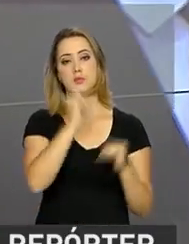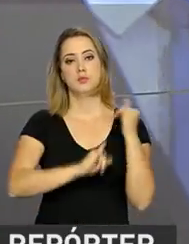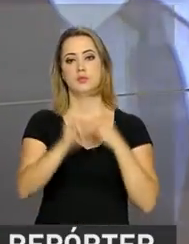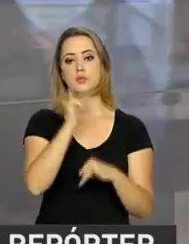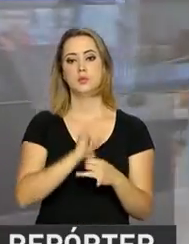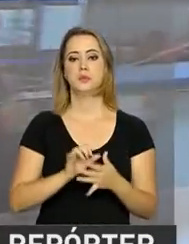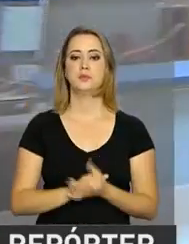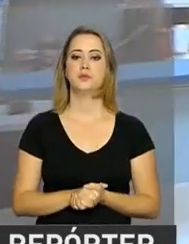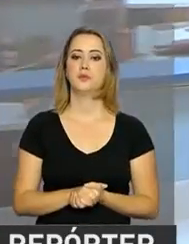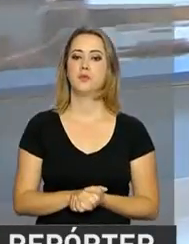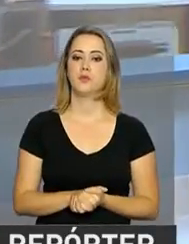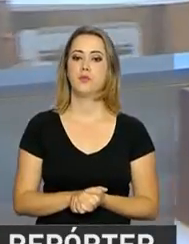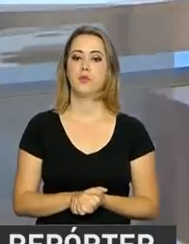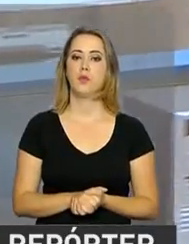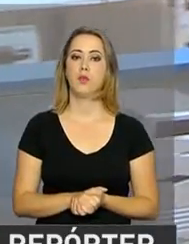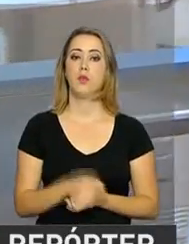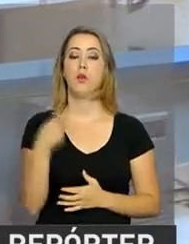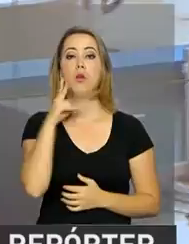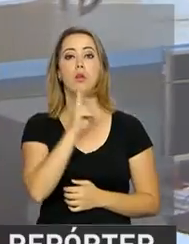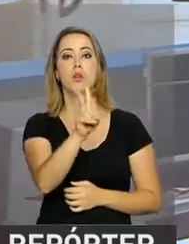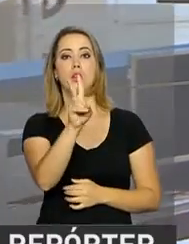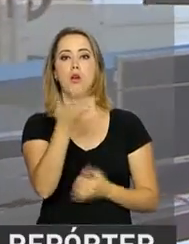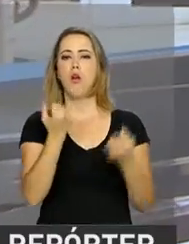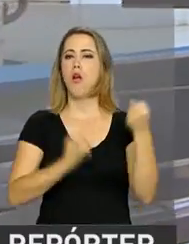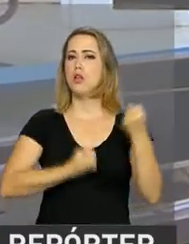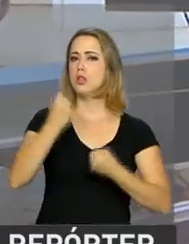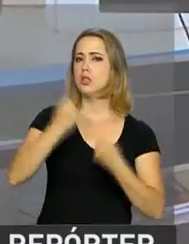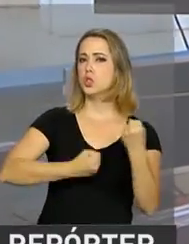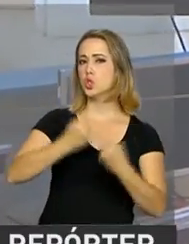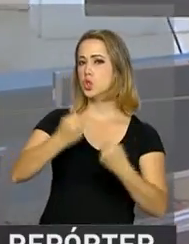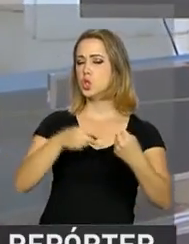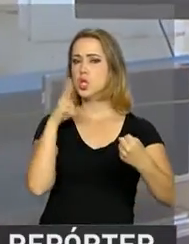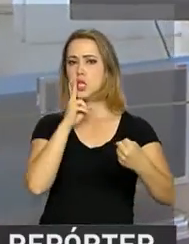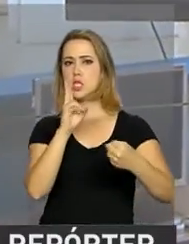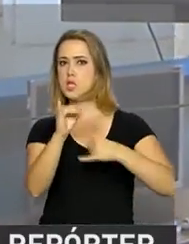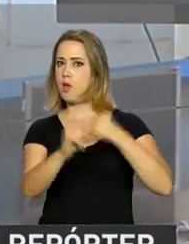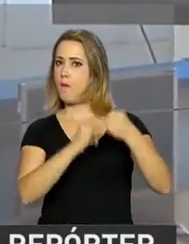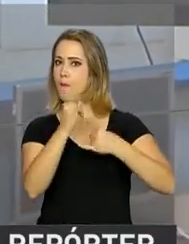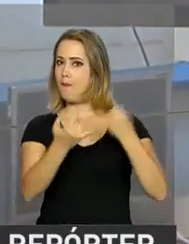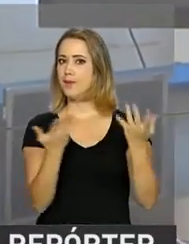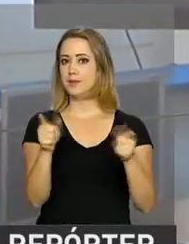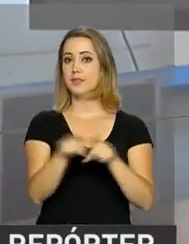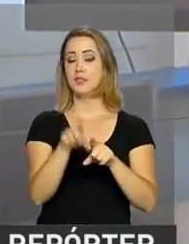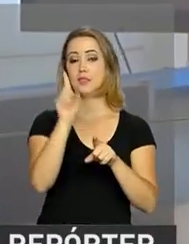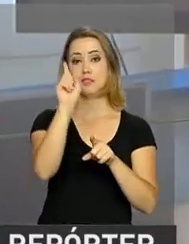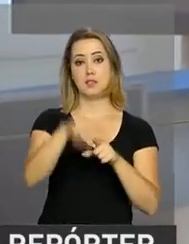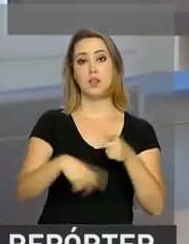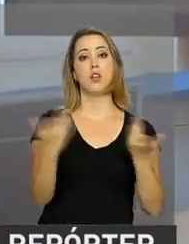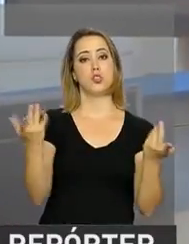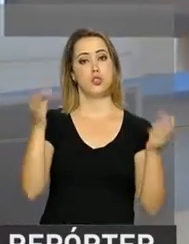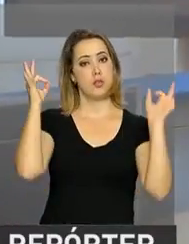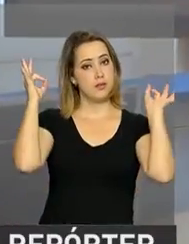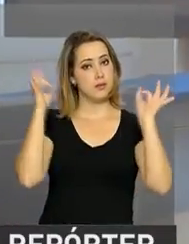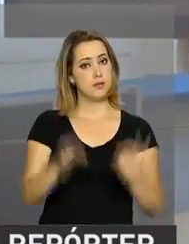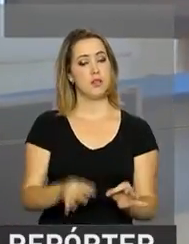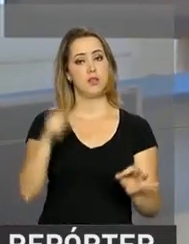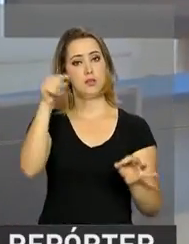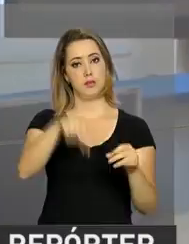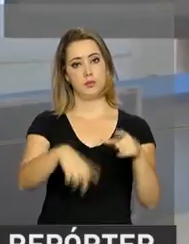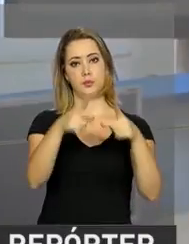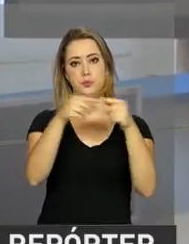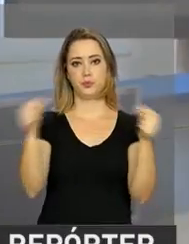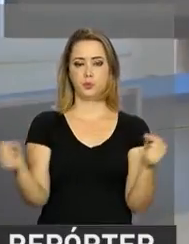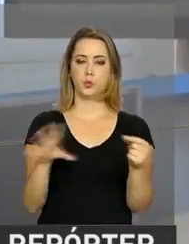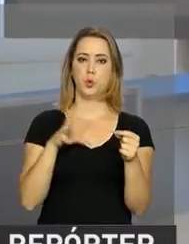informações e olha o simulador de direção que ajuda os futuros motoristas aprender a dirigir agora é obrigatório no distrito